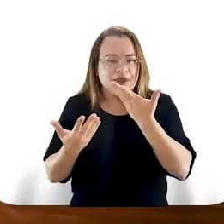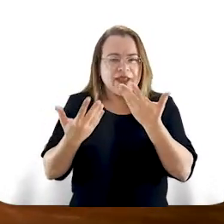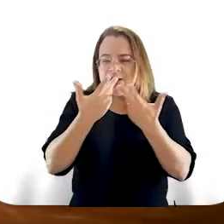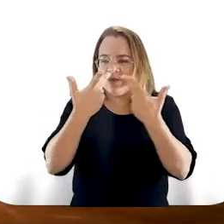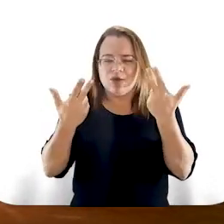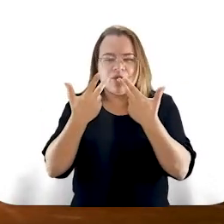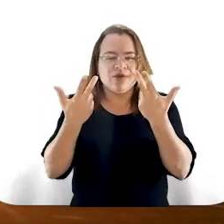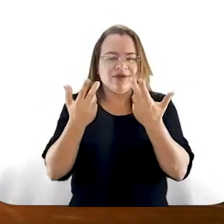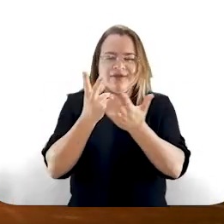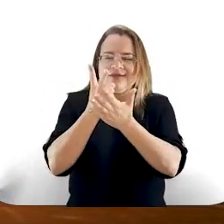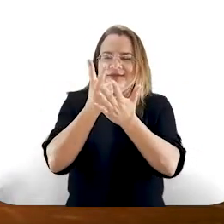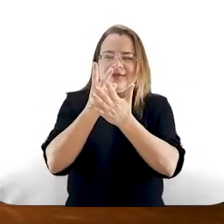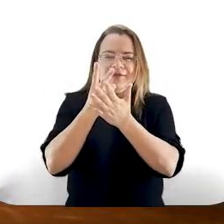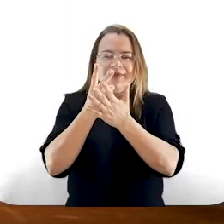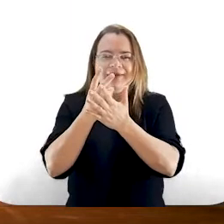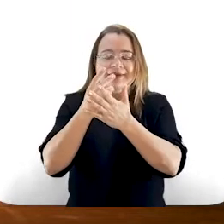encantados.